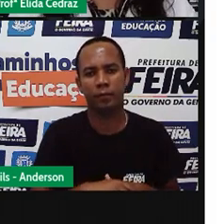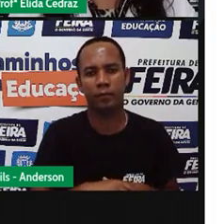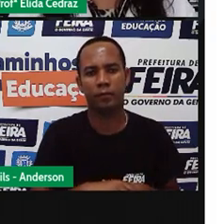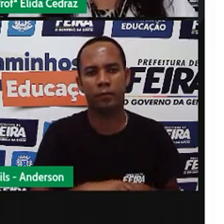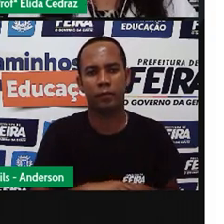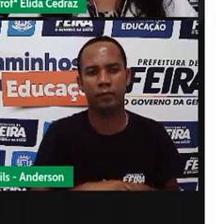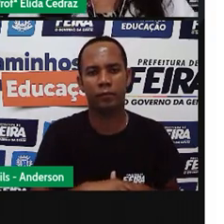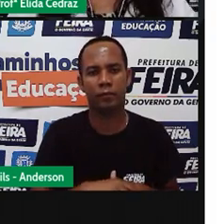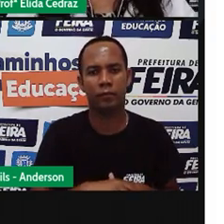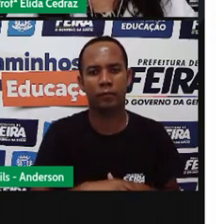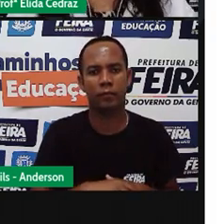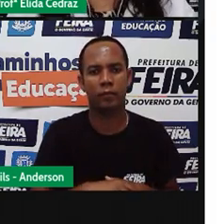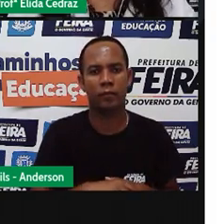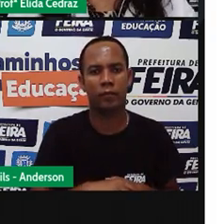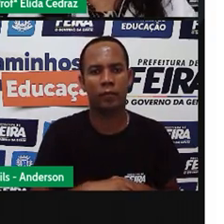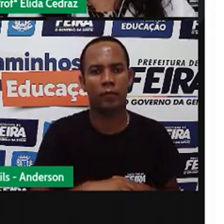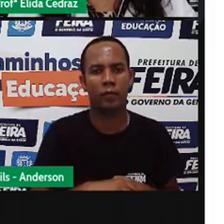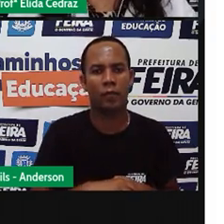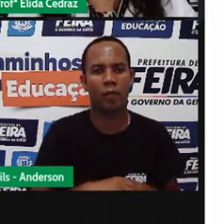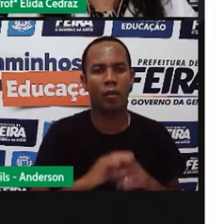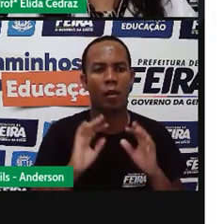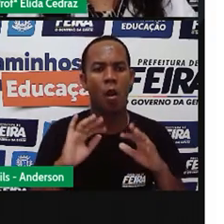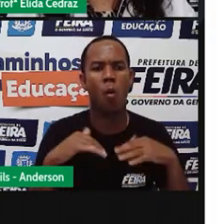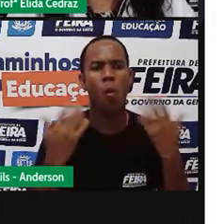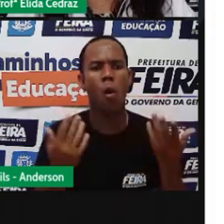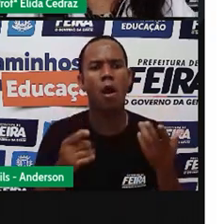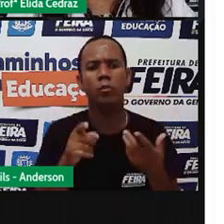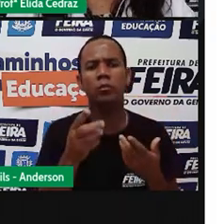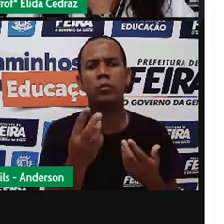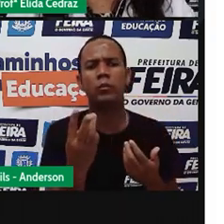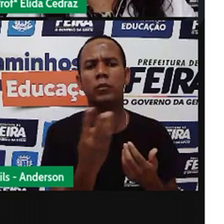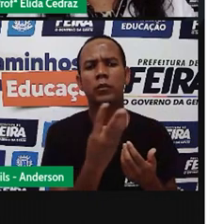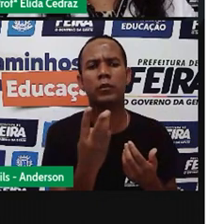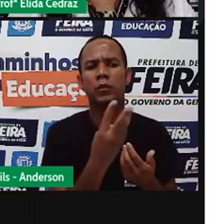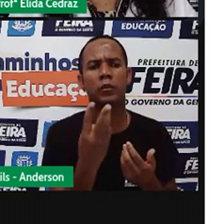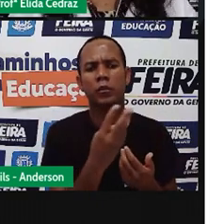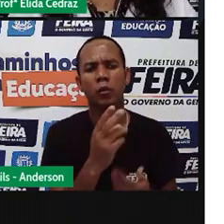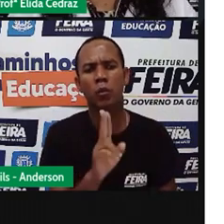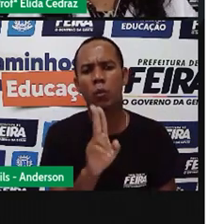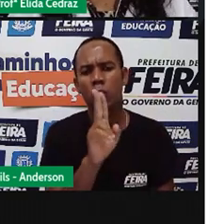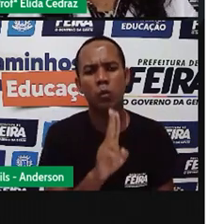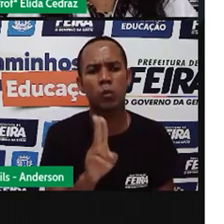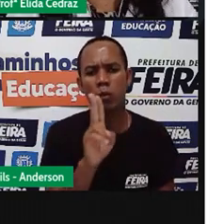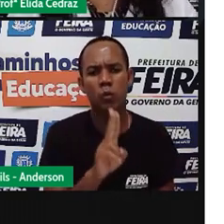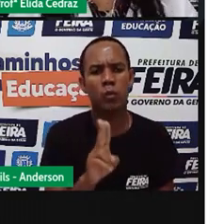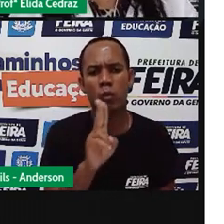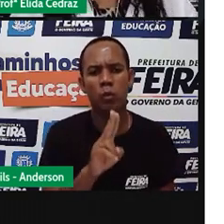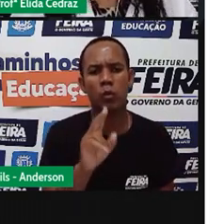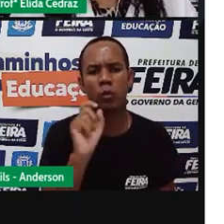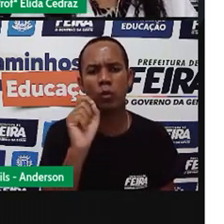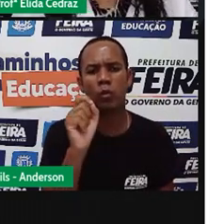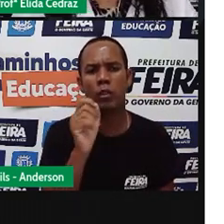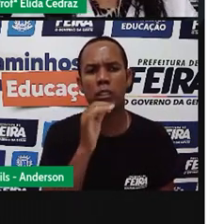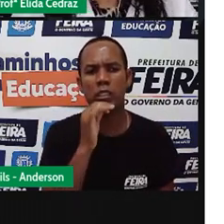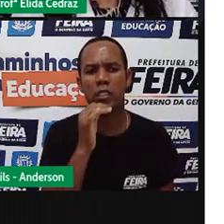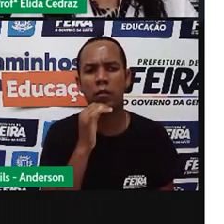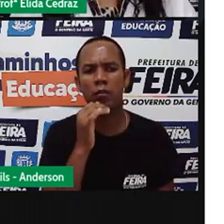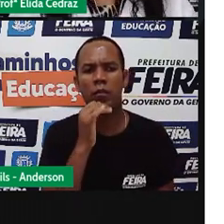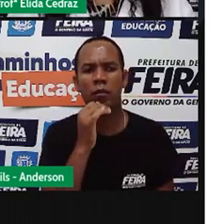só. Qual desses três objetos nós podemos utilizar para fazer um